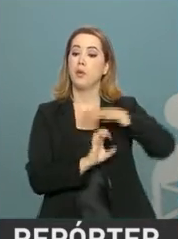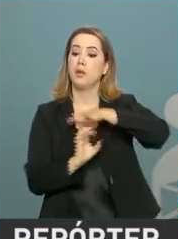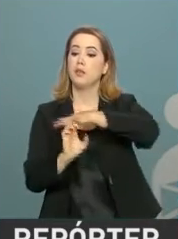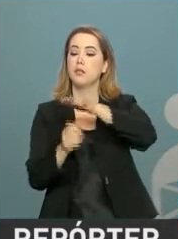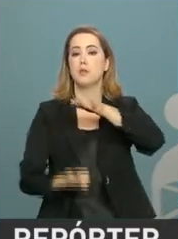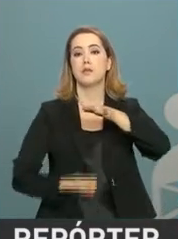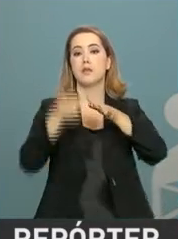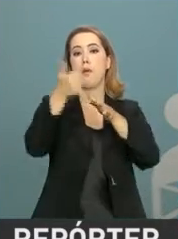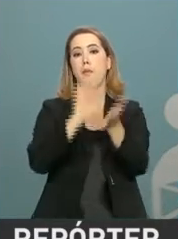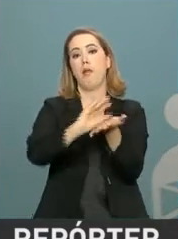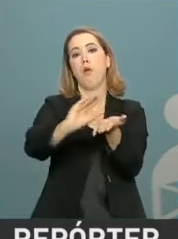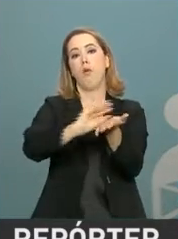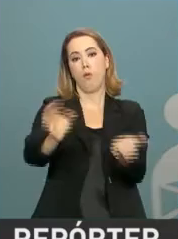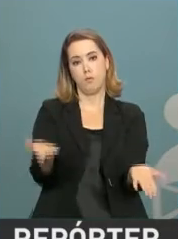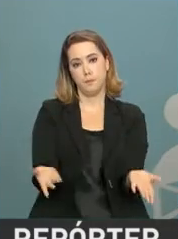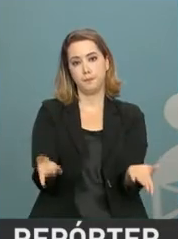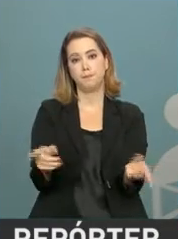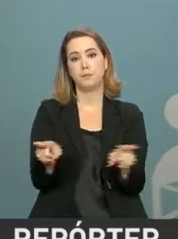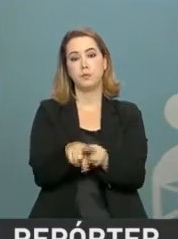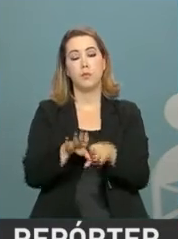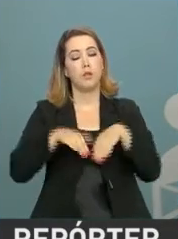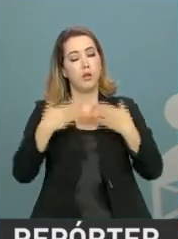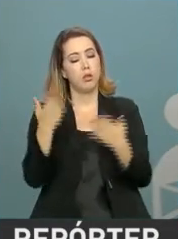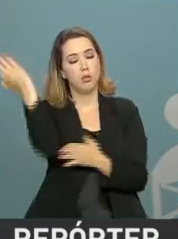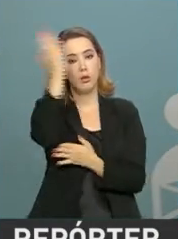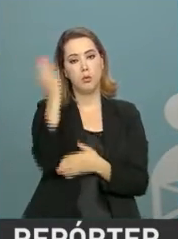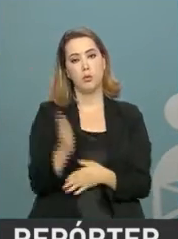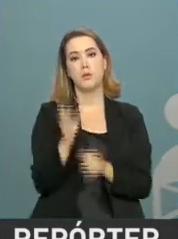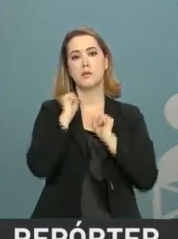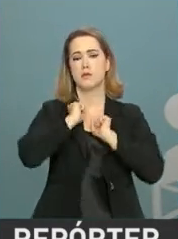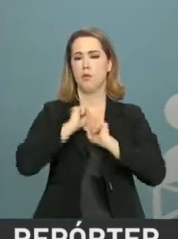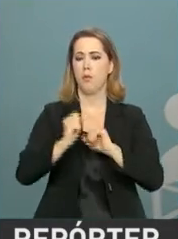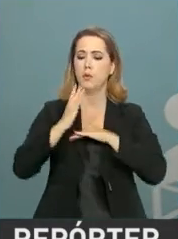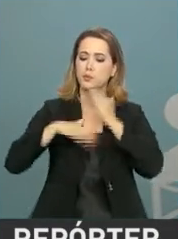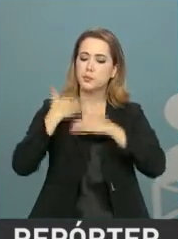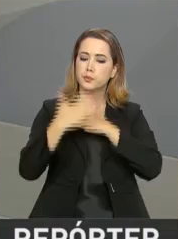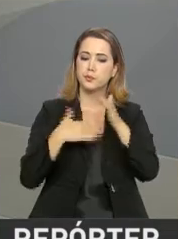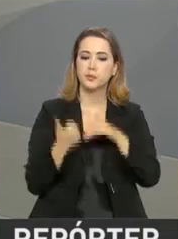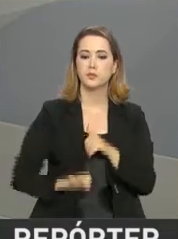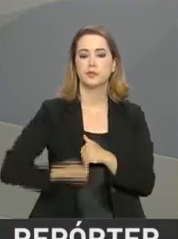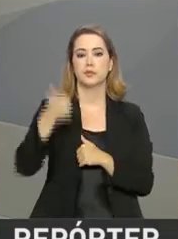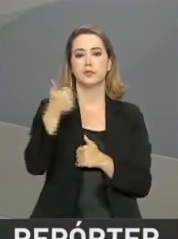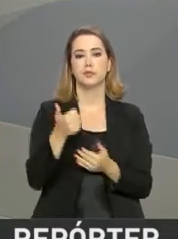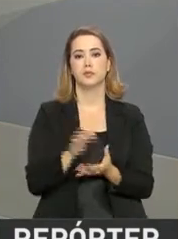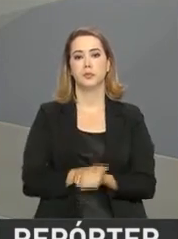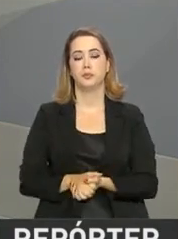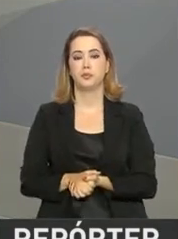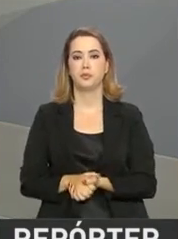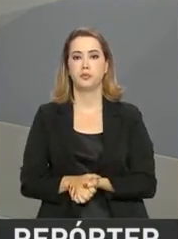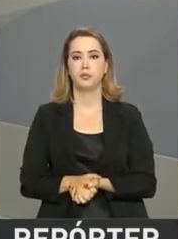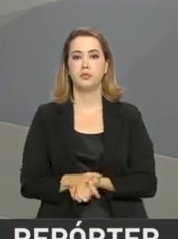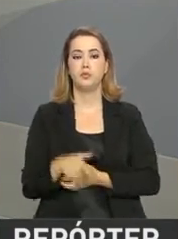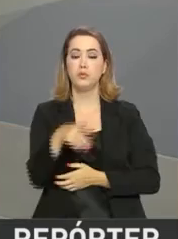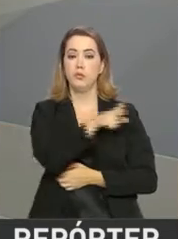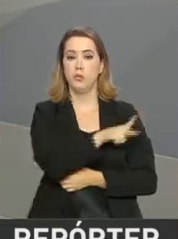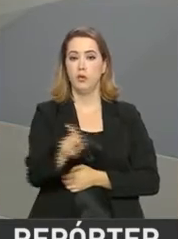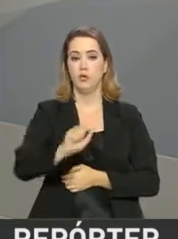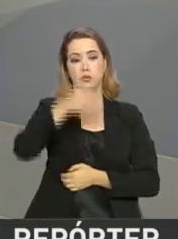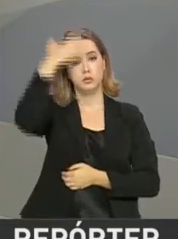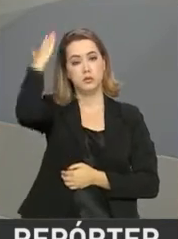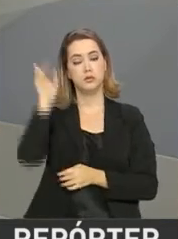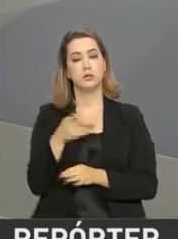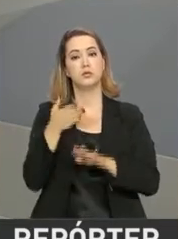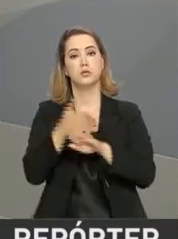e dessa maneira o brasil vai poder caminhar melhor e o presidente michel temer aproveitou